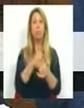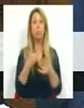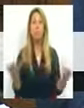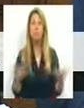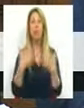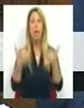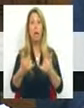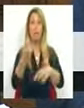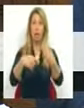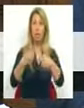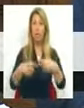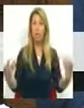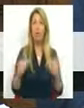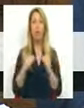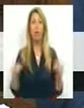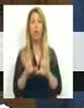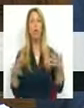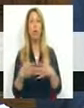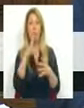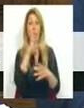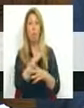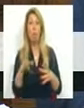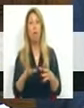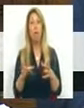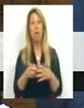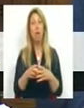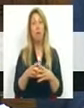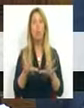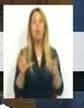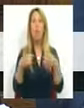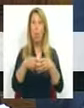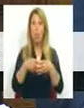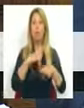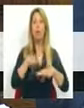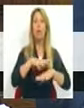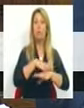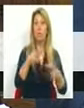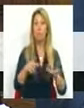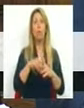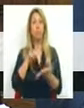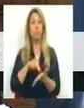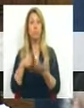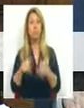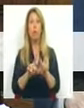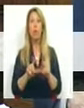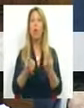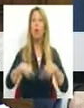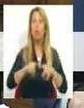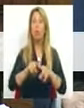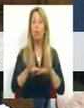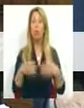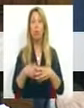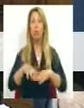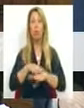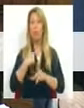consequente venda, ao nível da Comissão Executiva, ao nível do Conselho de Administração, tendo presença nas reuniões da Comissão Executiva sem direito a